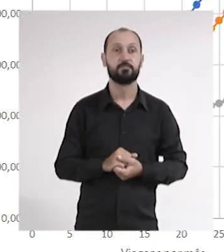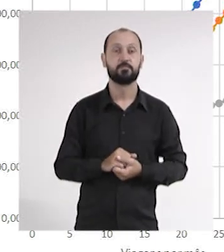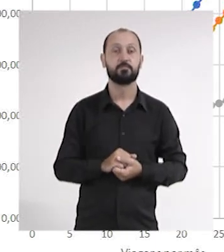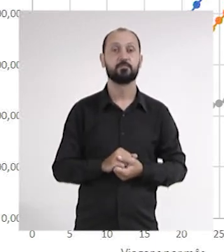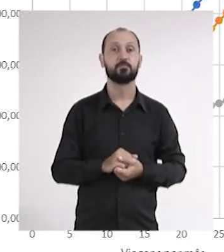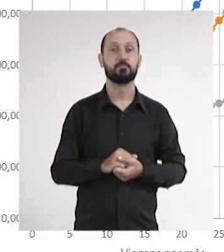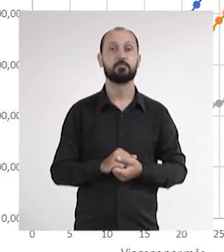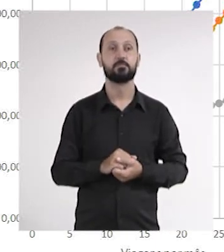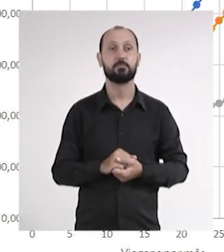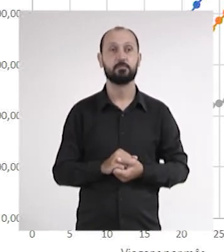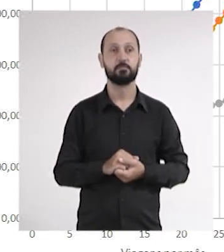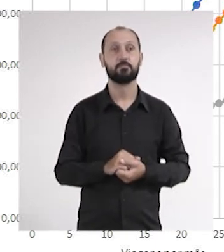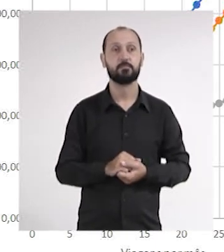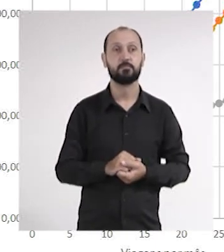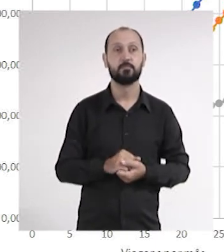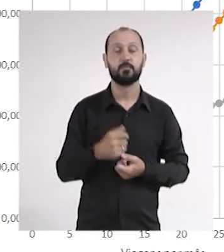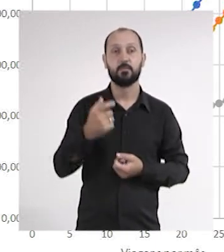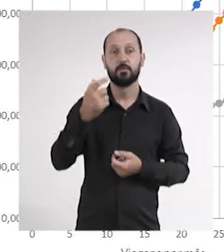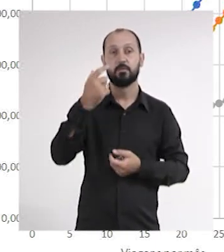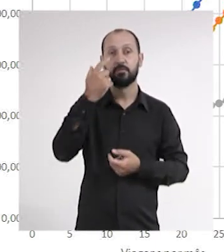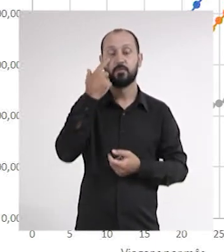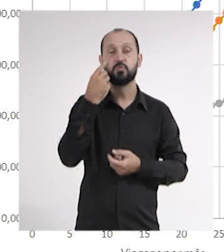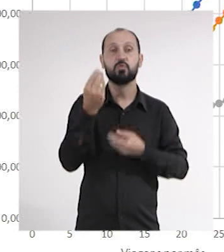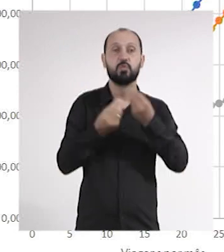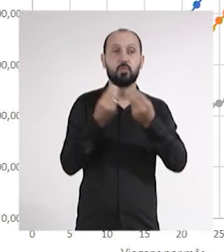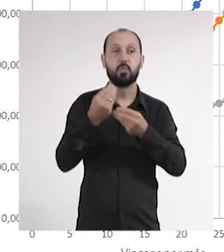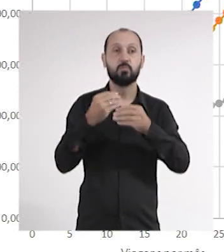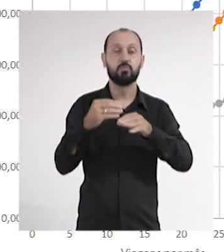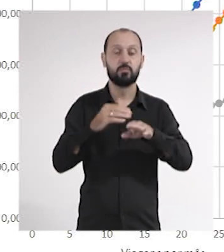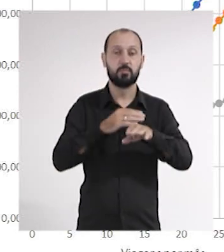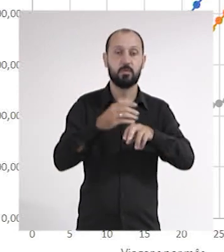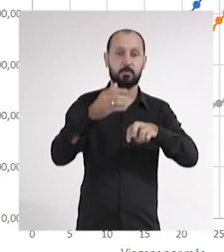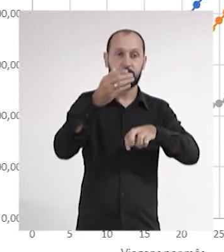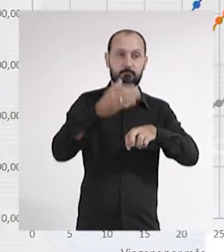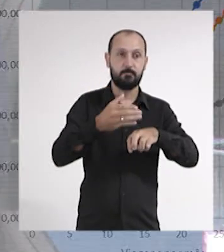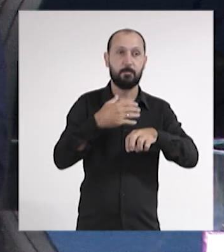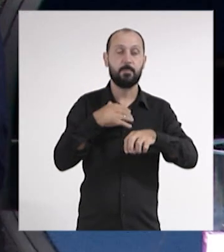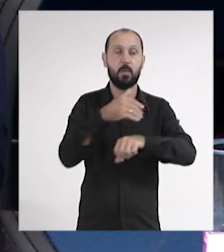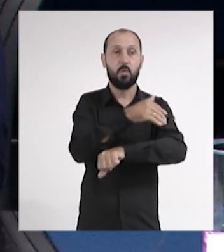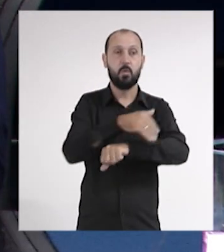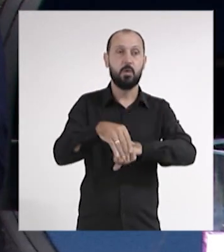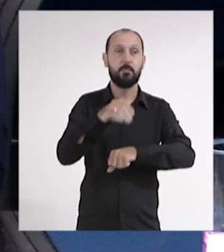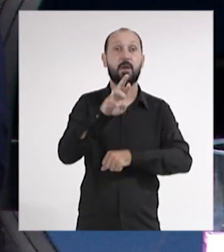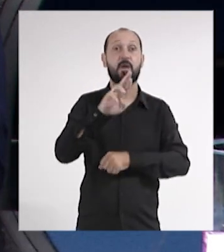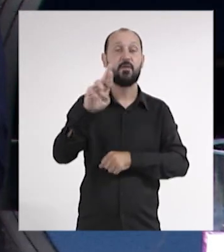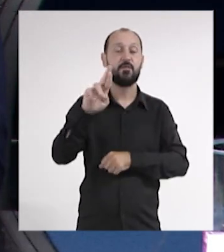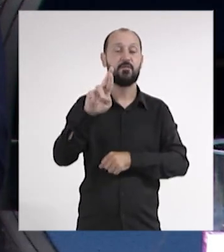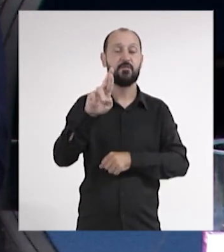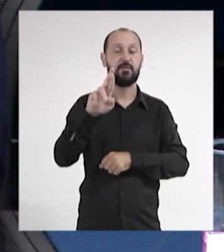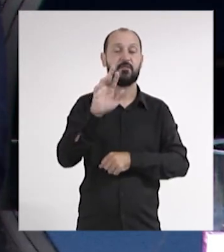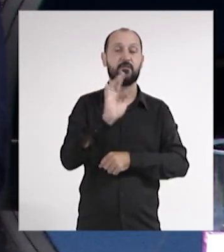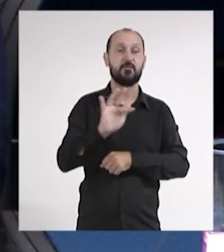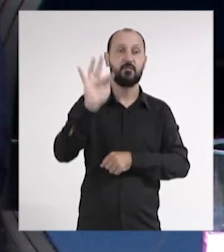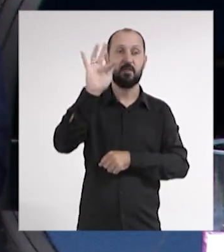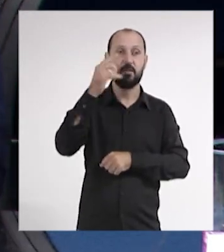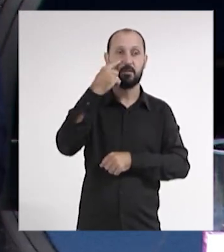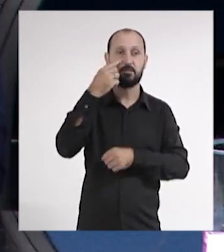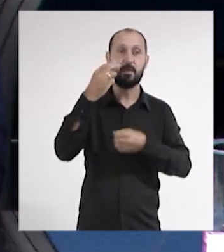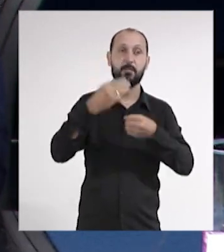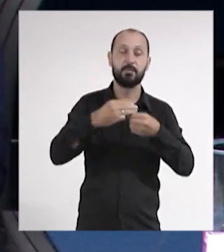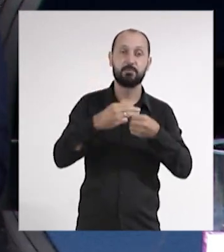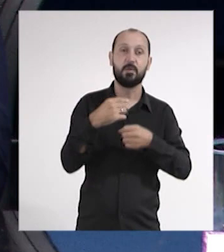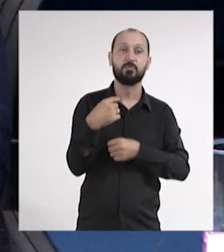Enxergamos uma verdadeira subversão da hierarquia viária, quando rodovias federais são utilizadas como vias